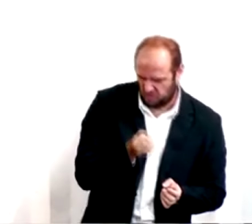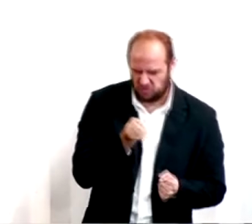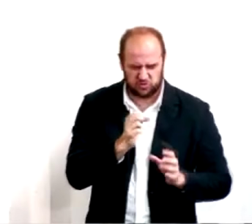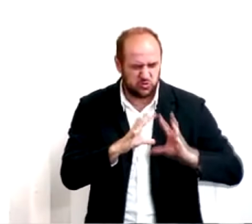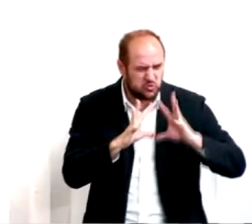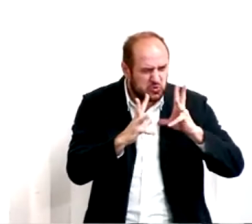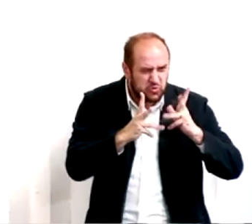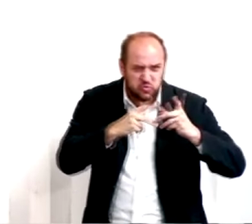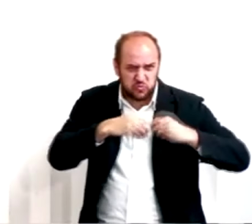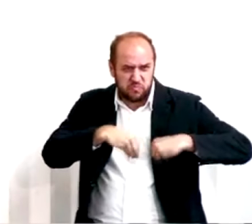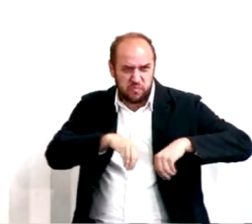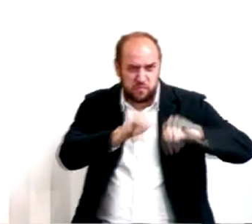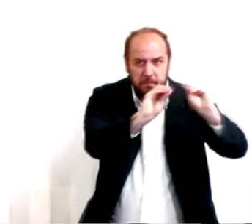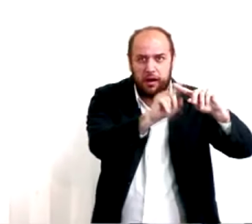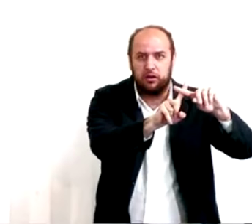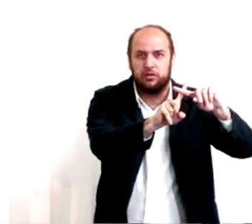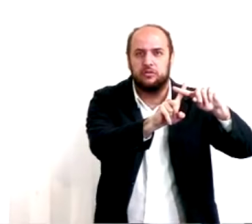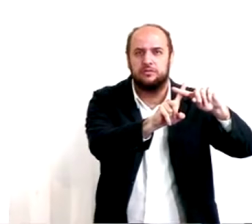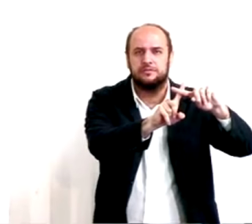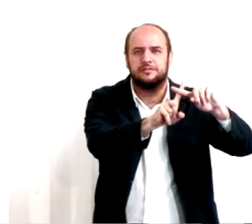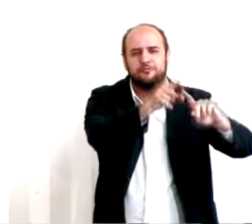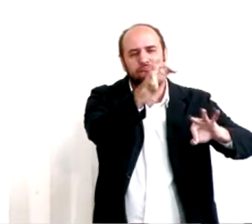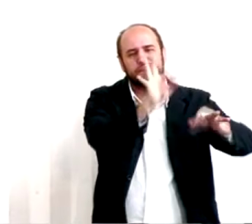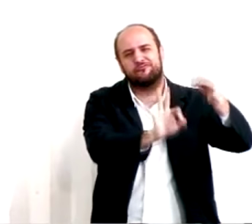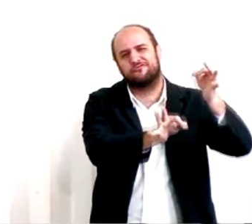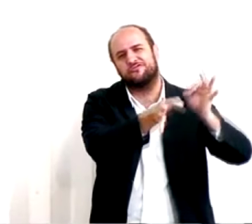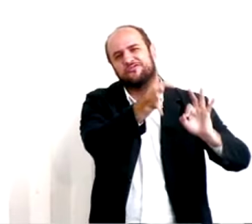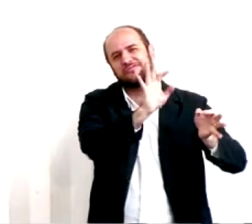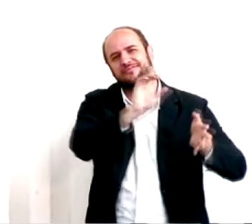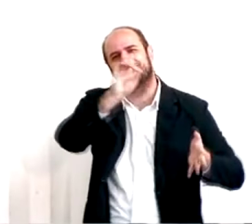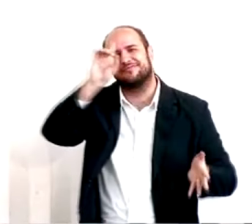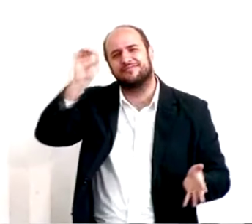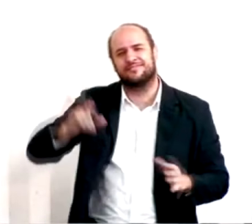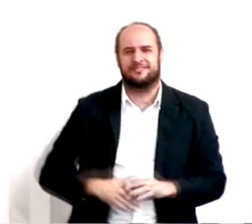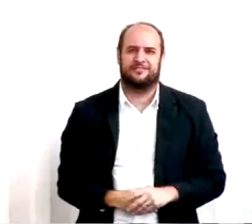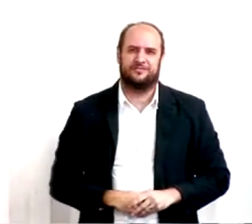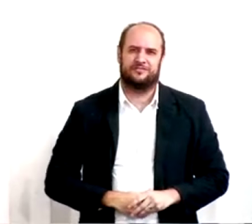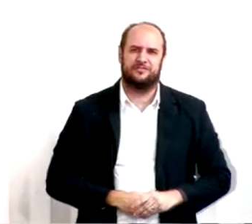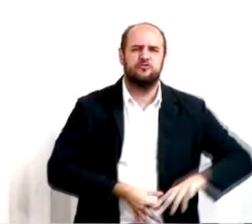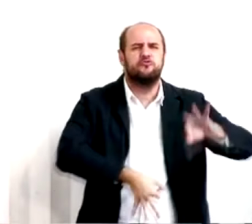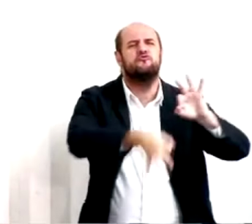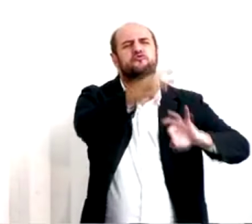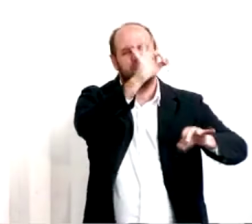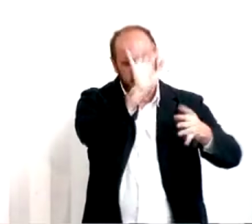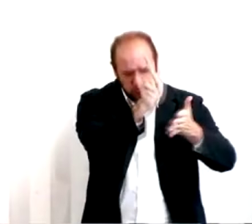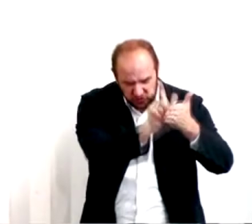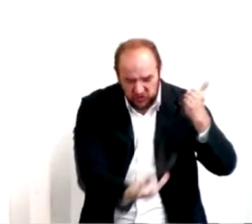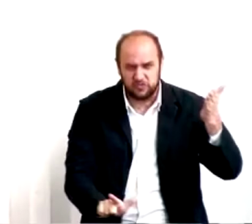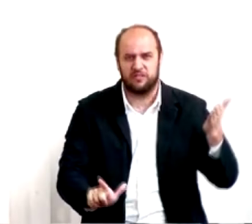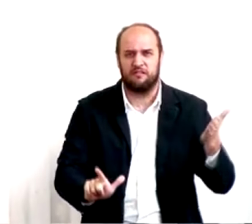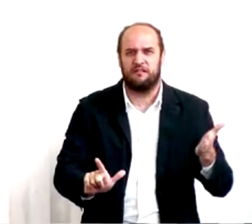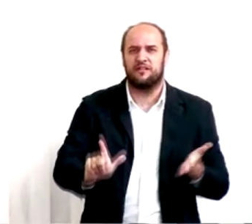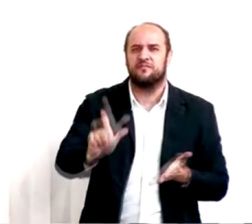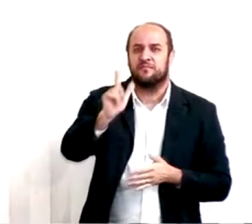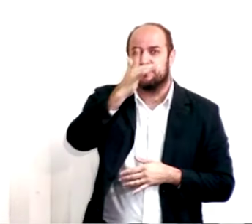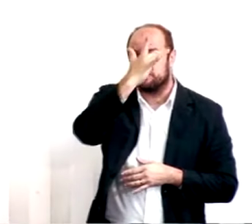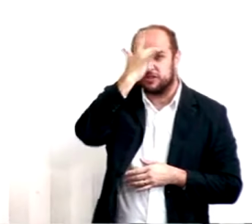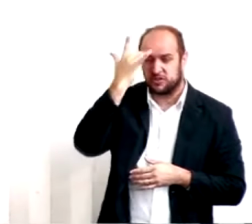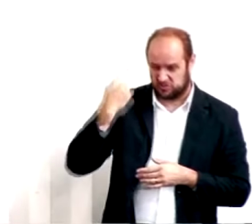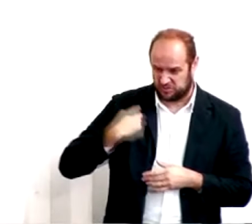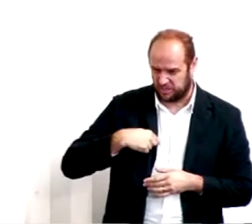foram para cruz para que justificados fôssemos E então quando a gente diz justificados eu estou dizendo